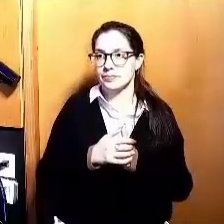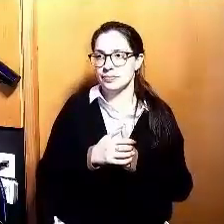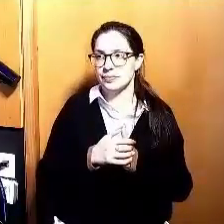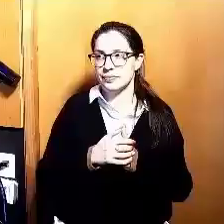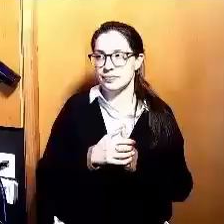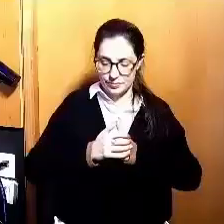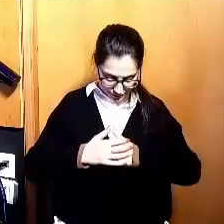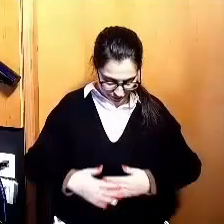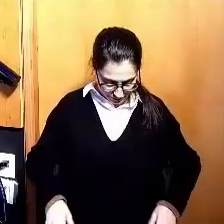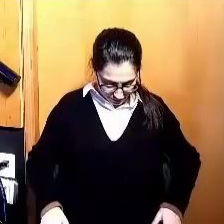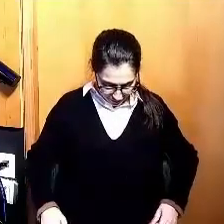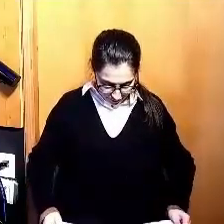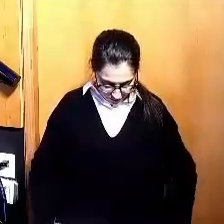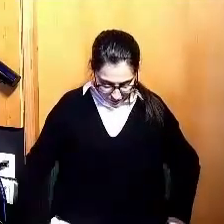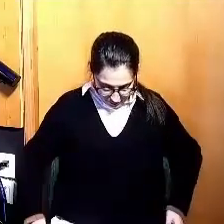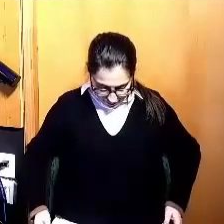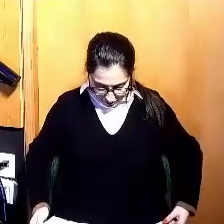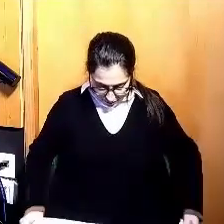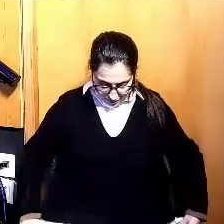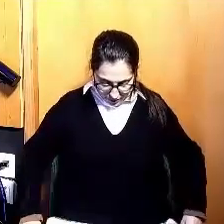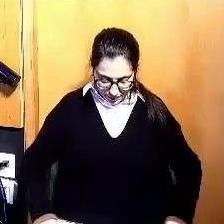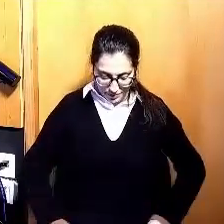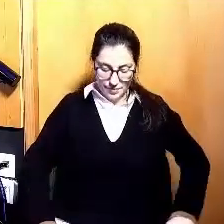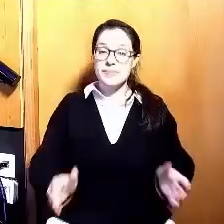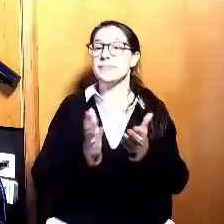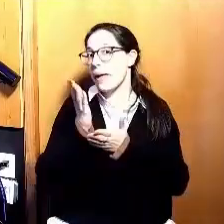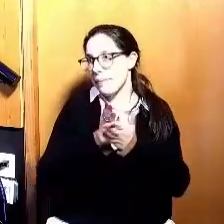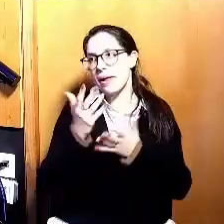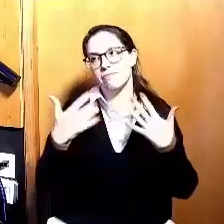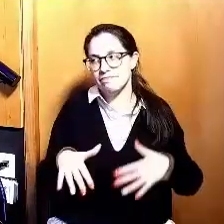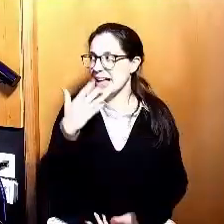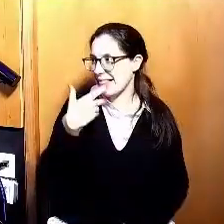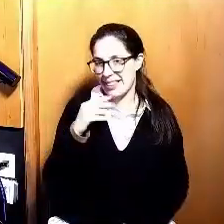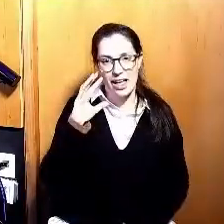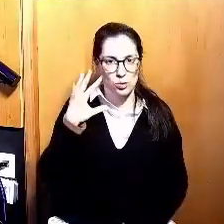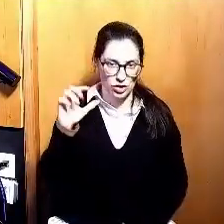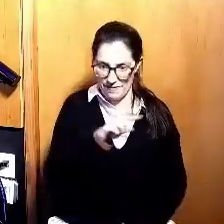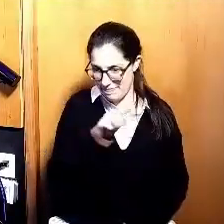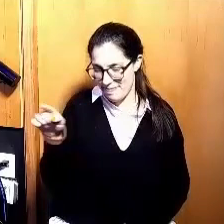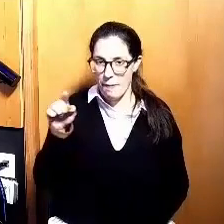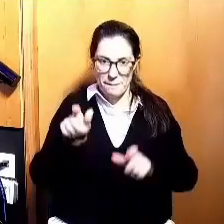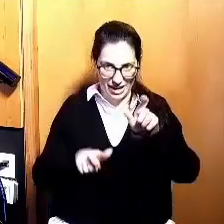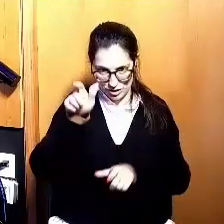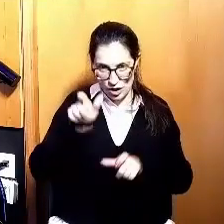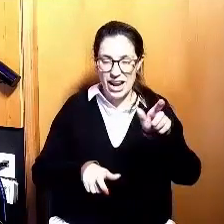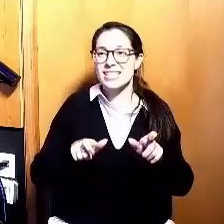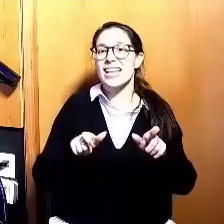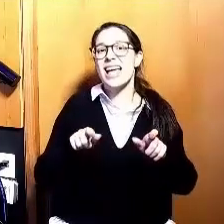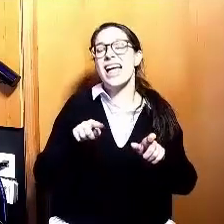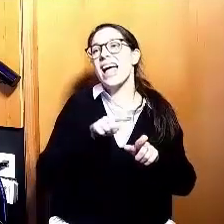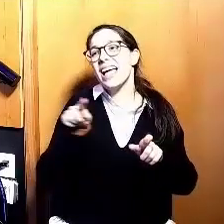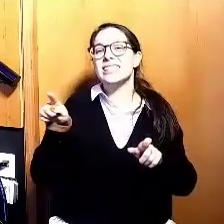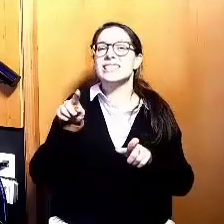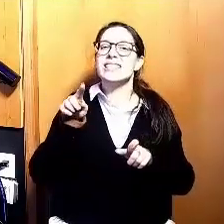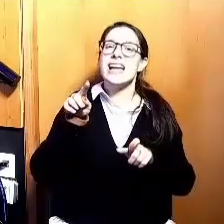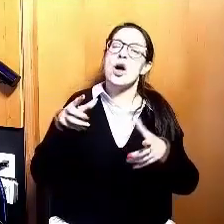plomo. Bueno, siempre es un placer escuchar a esta gente. Son un grupo demasiado adorable para hacerlos